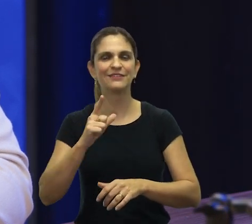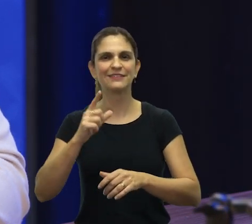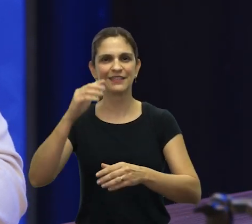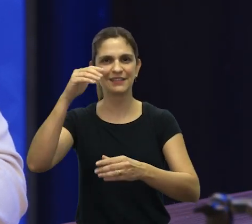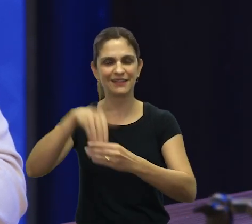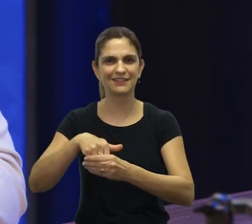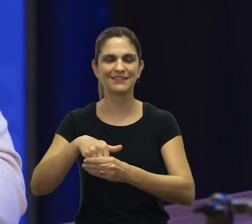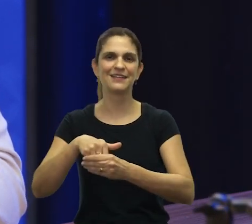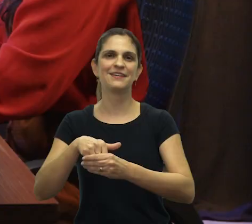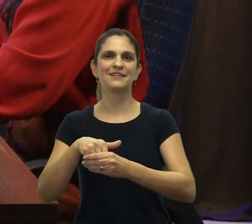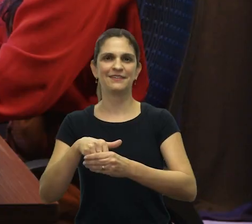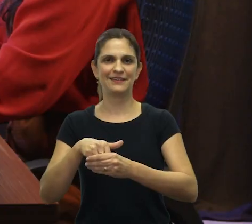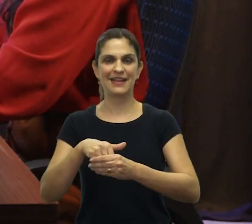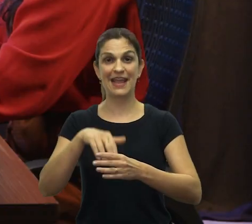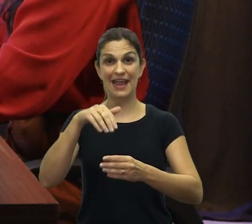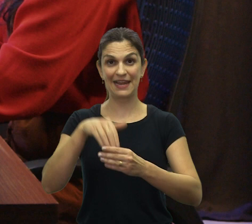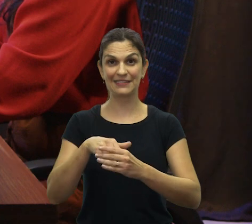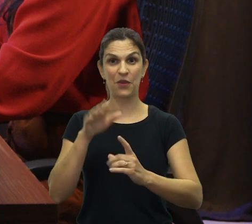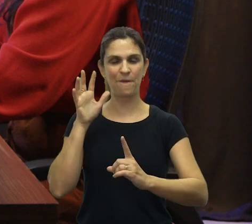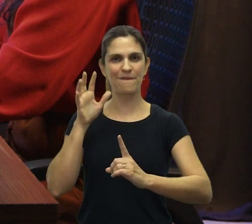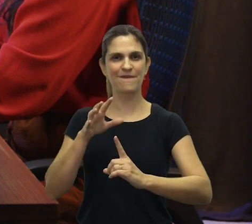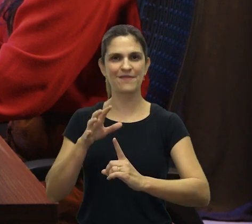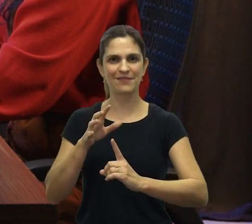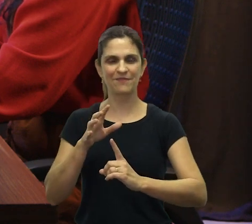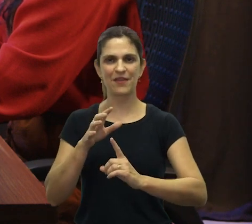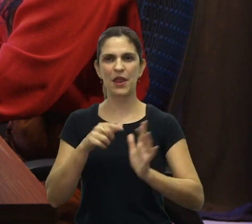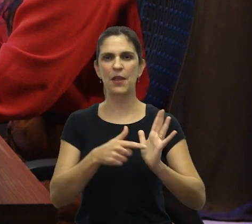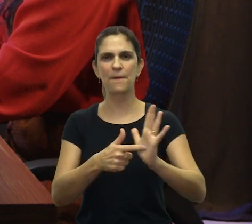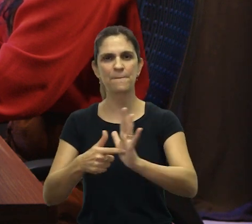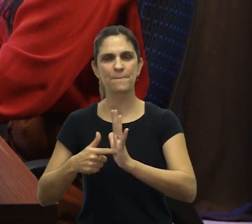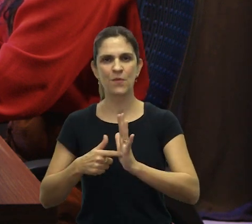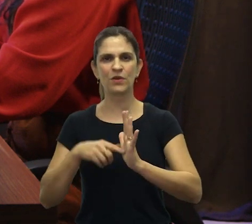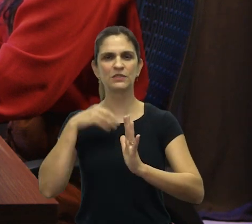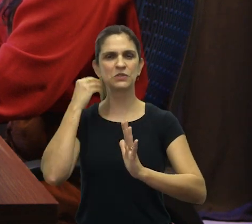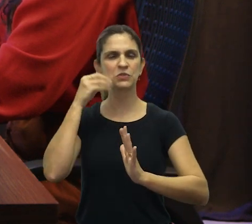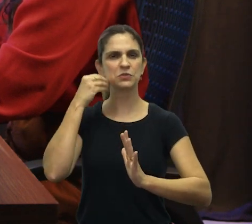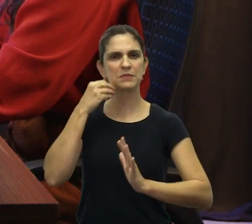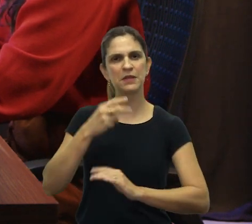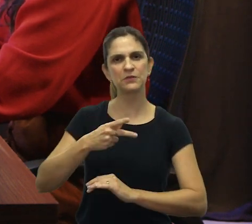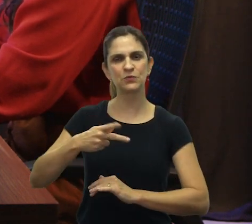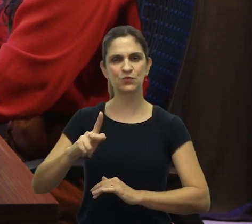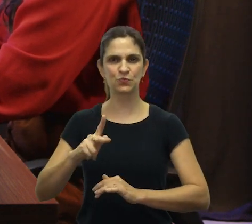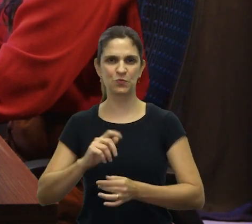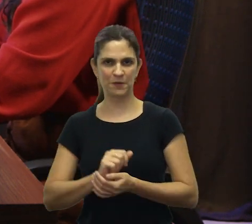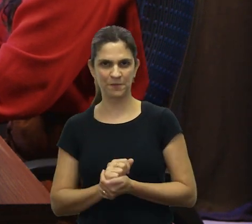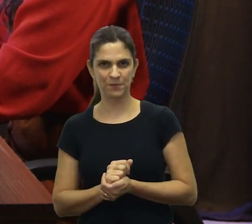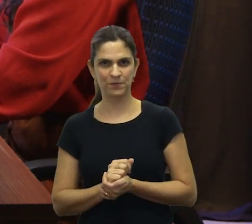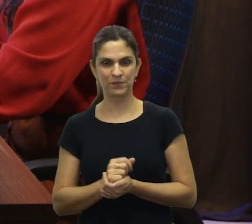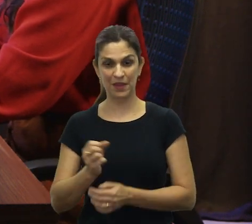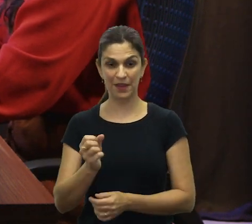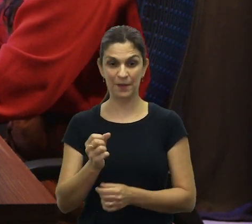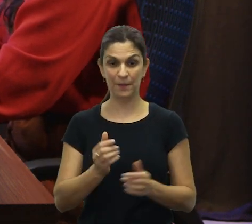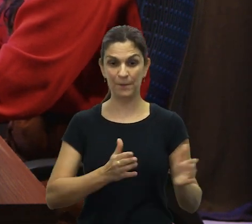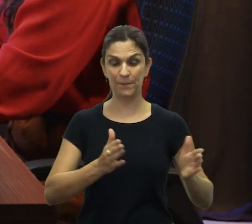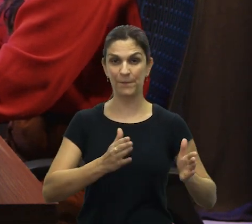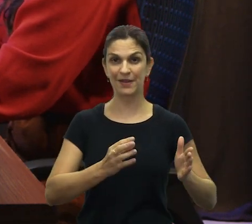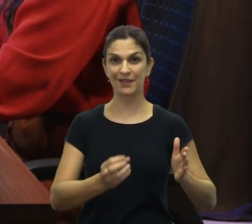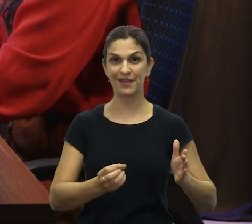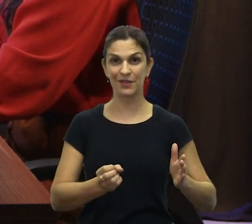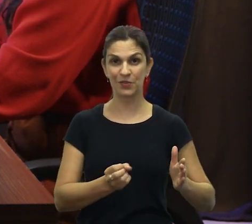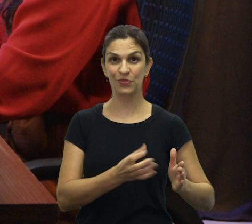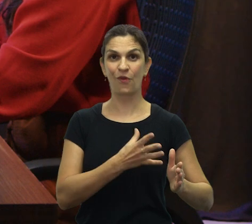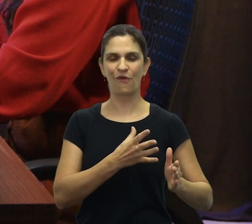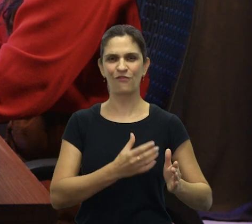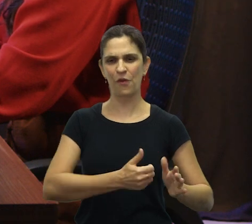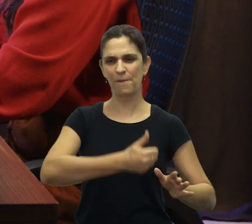serviu de lição. Que a eleição ela reflete muito a sua trajetória. No primeiro momento, você é um novo.